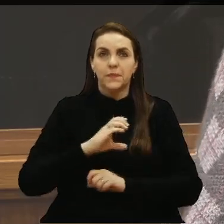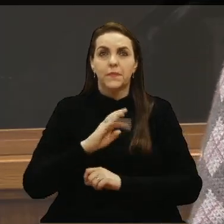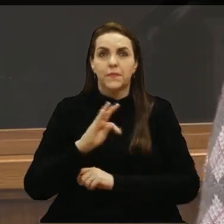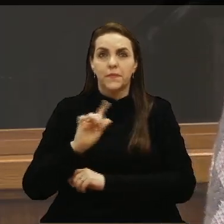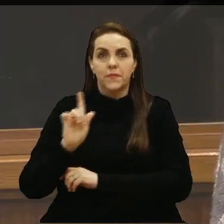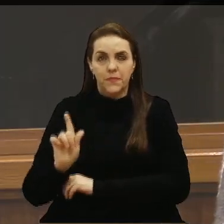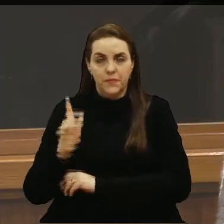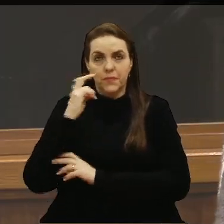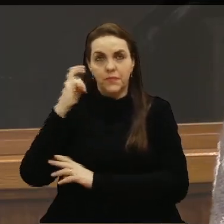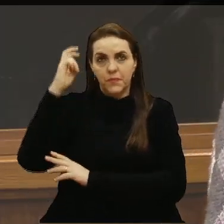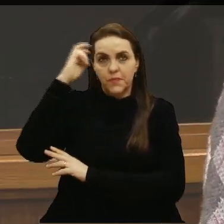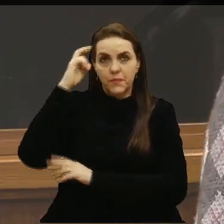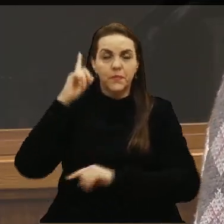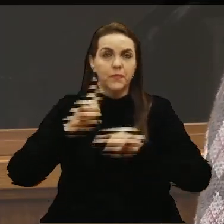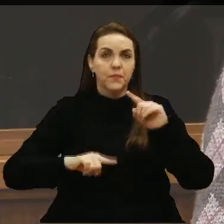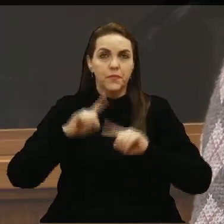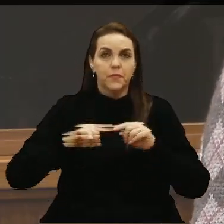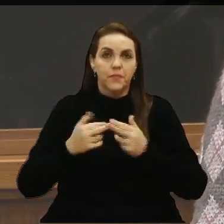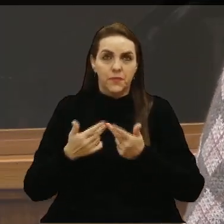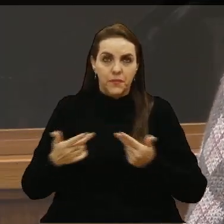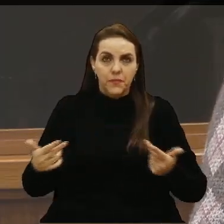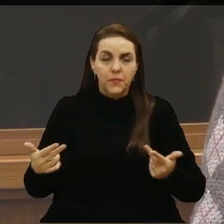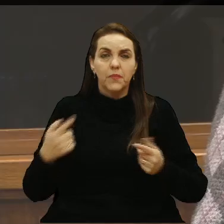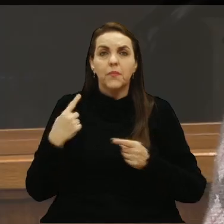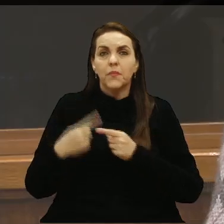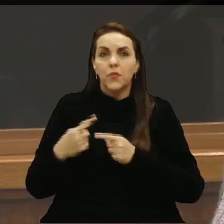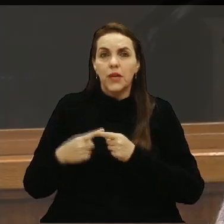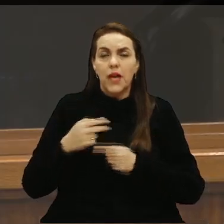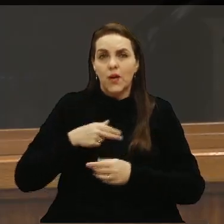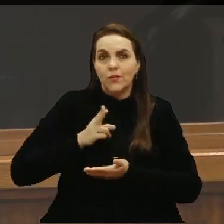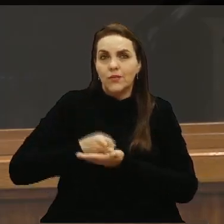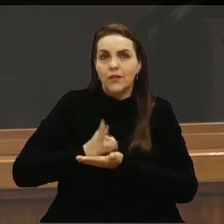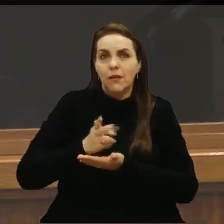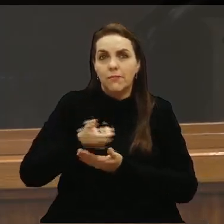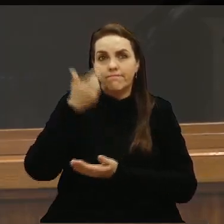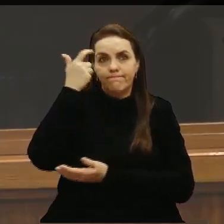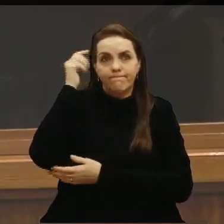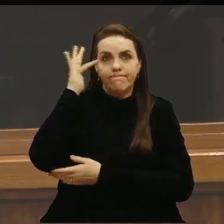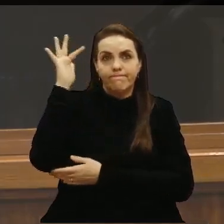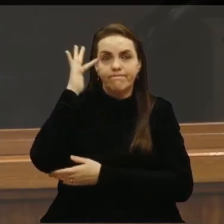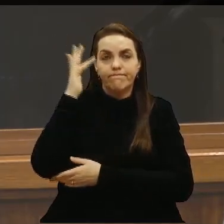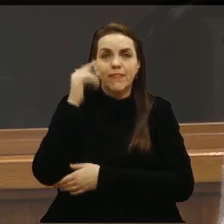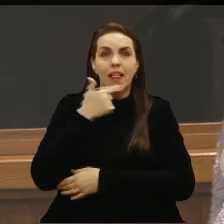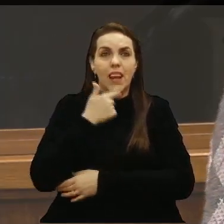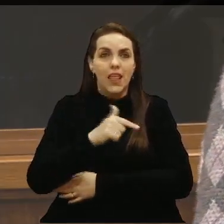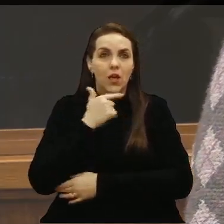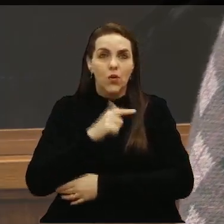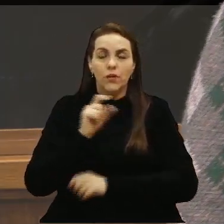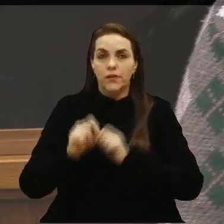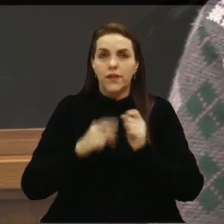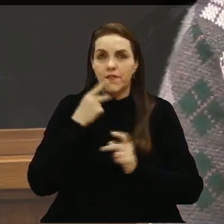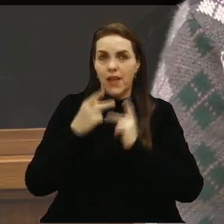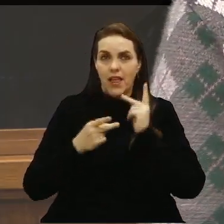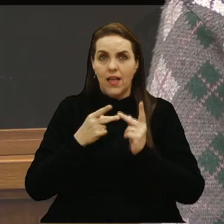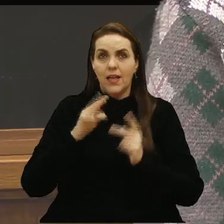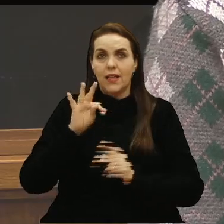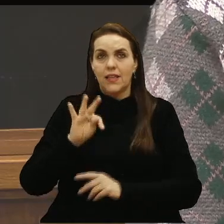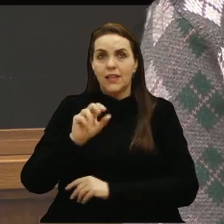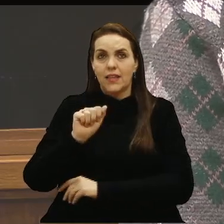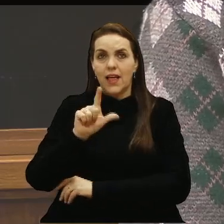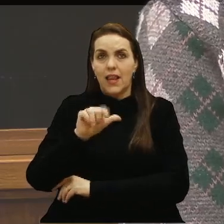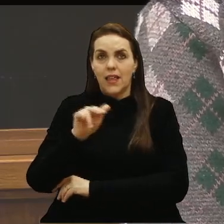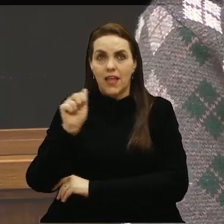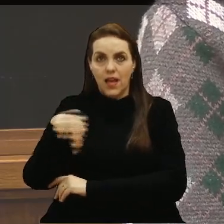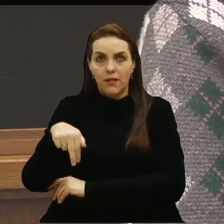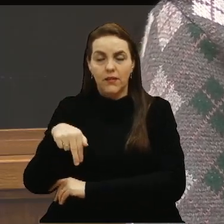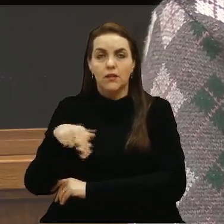cultura através de atividade, porque eu sempre fico pensando, uma língua, falando no italiano, ou o idioma, uma